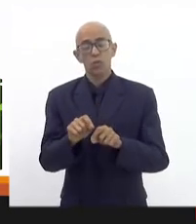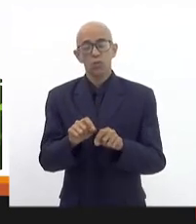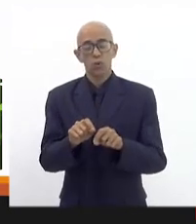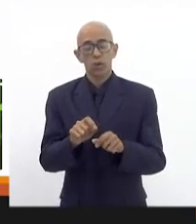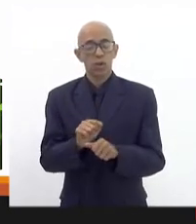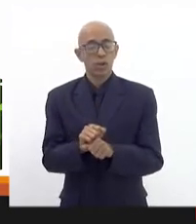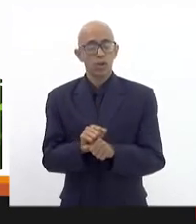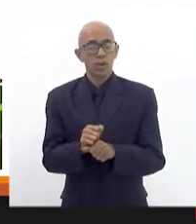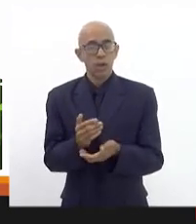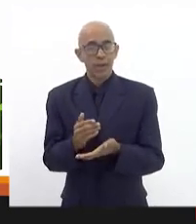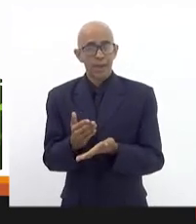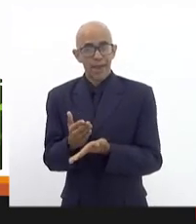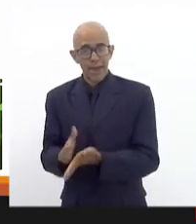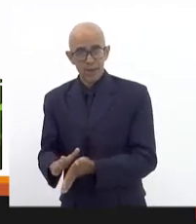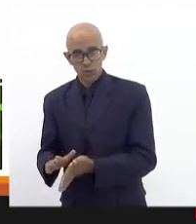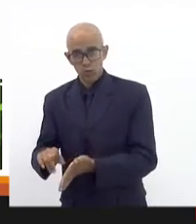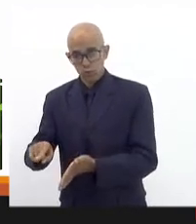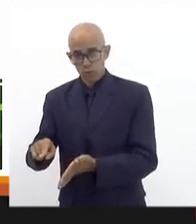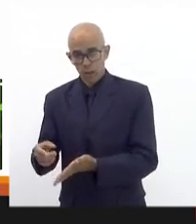em restos a pagar